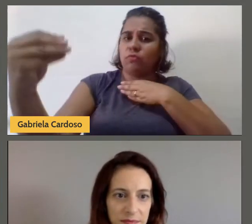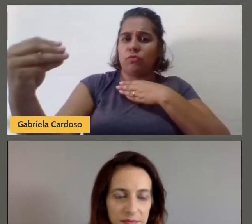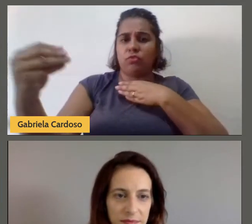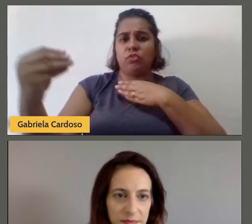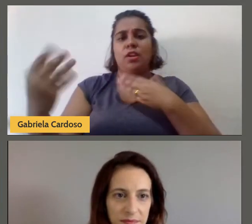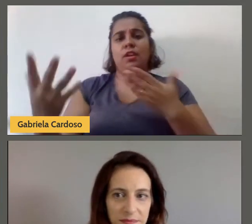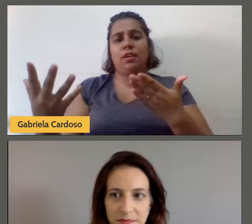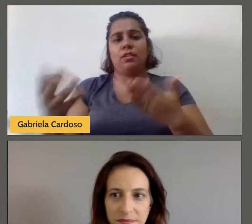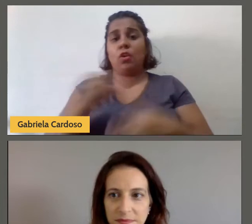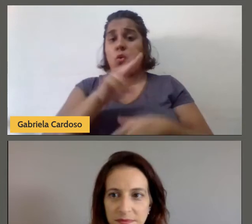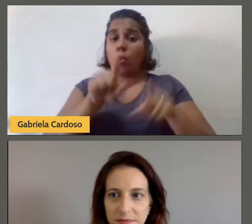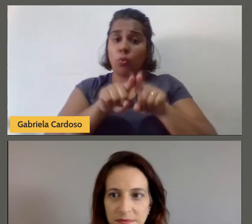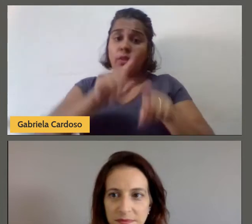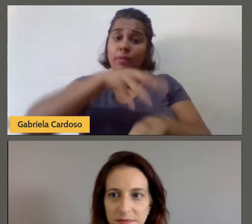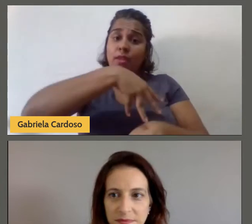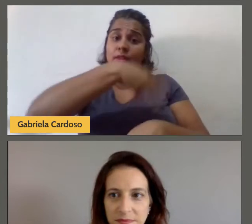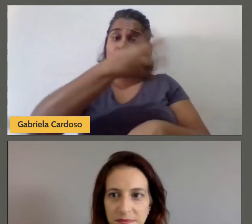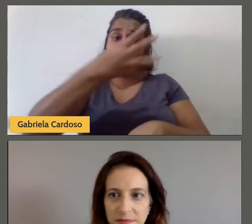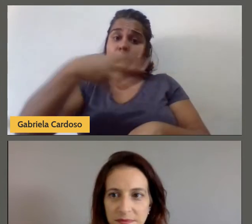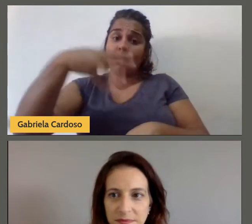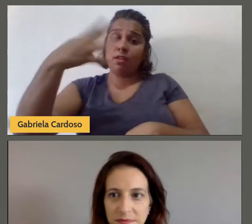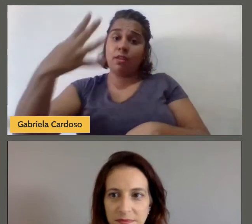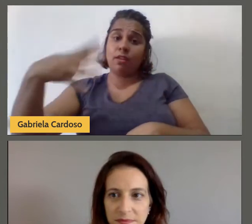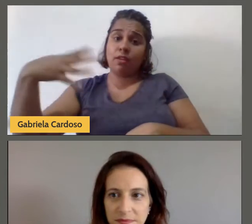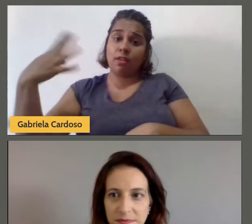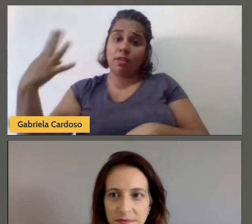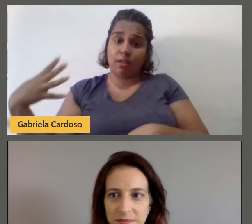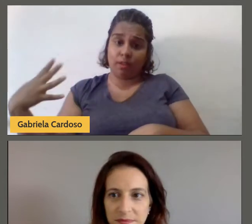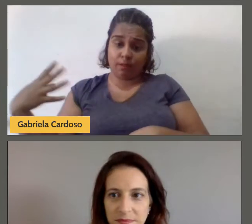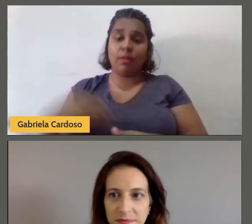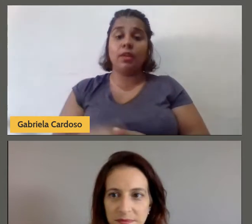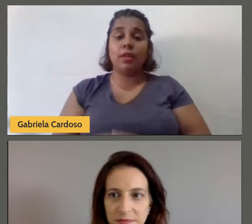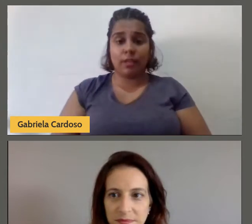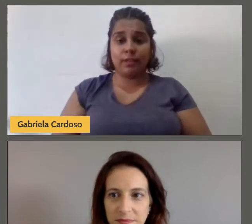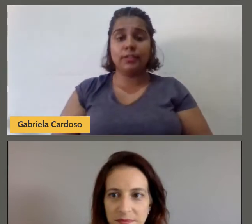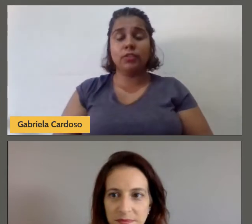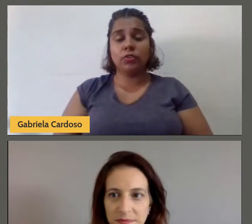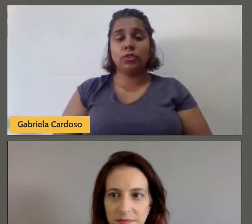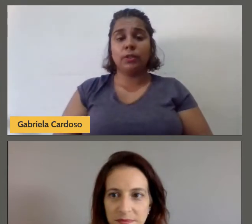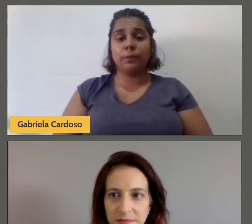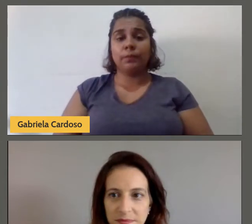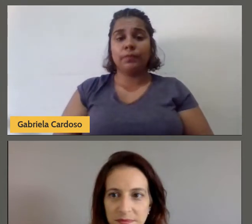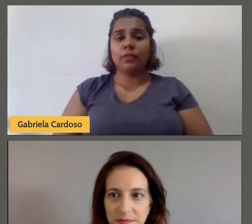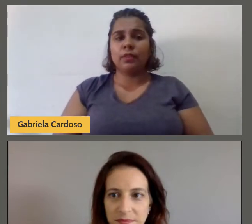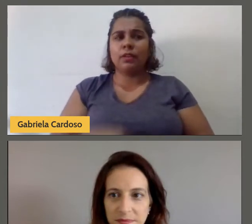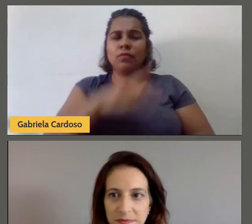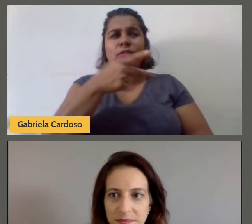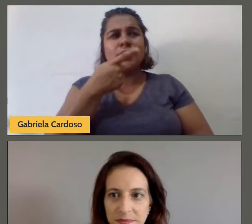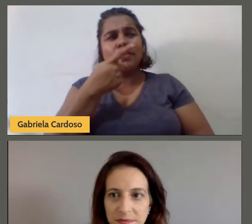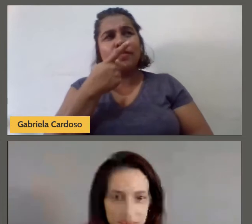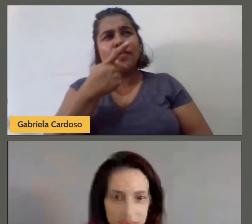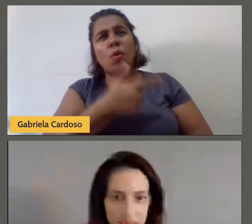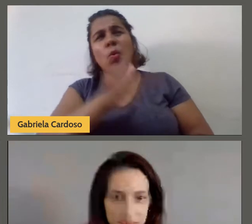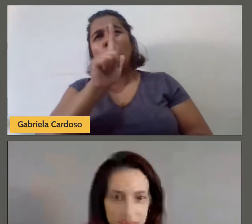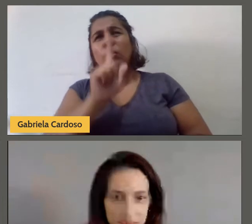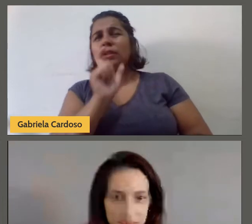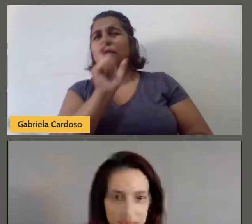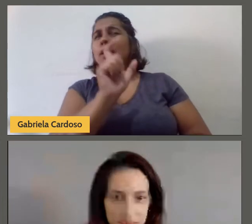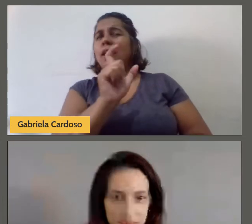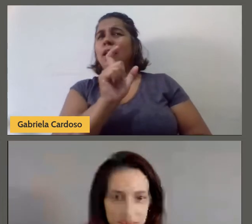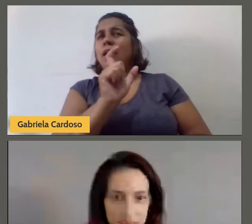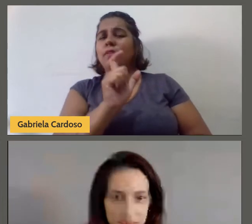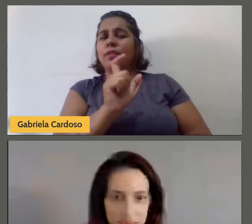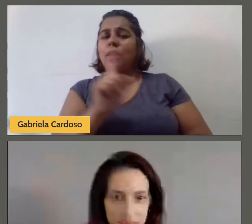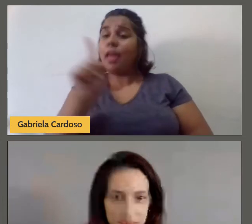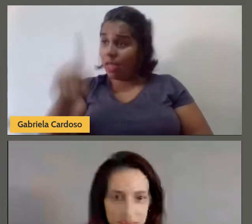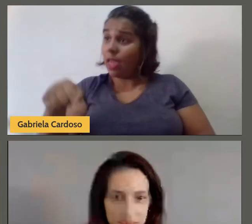da migração, como é que você chamou? Forçada, Camila, é isso que você chamou? Não, migração... Sim, a gente fala bastante migração